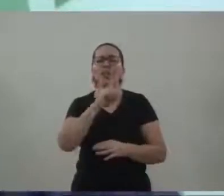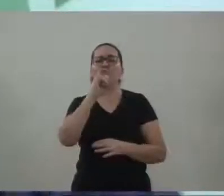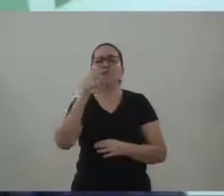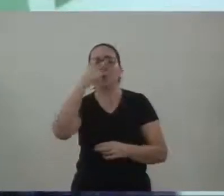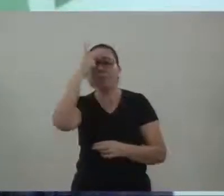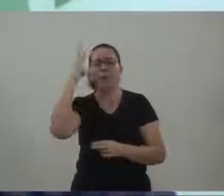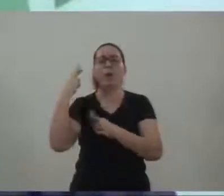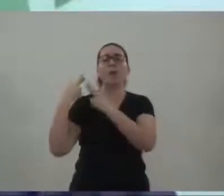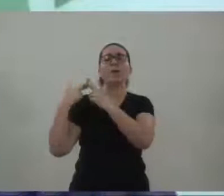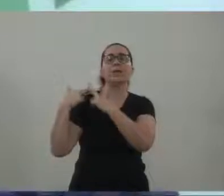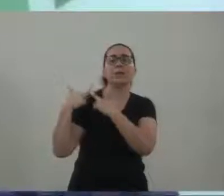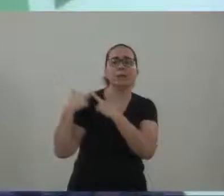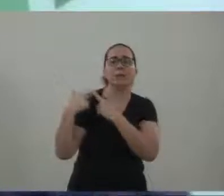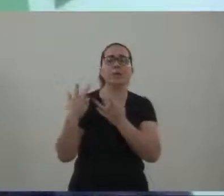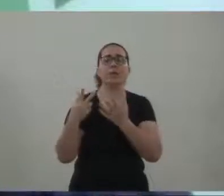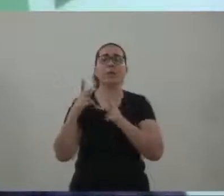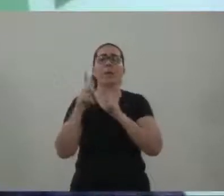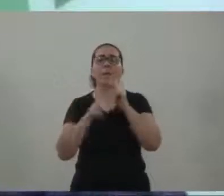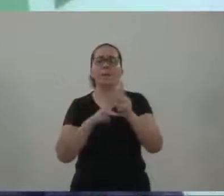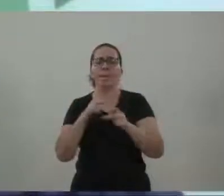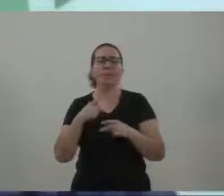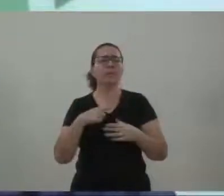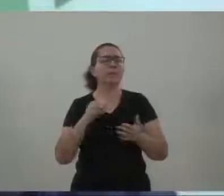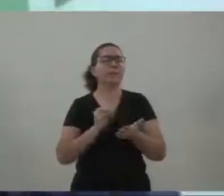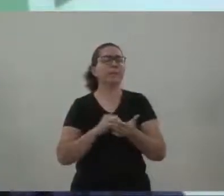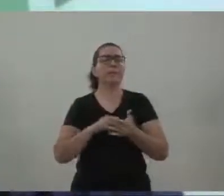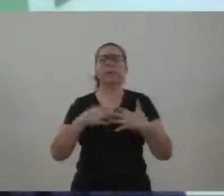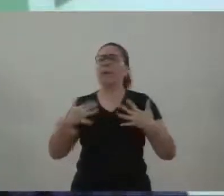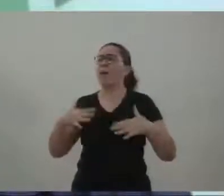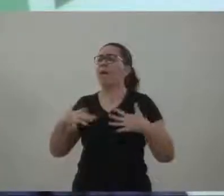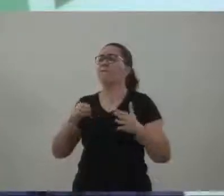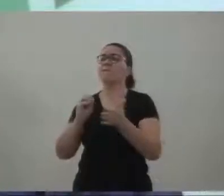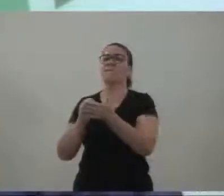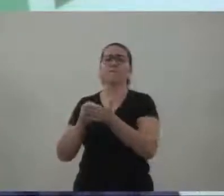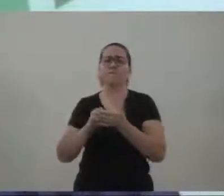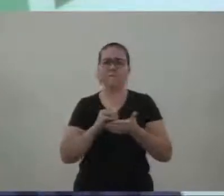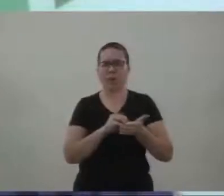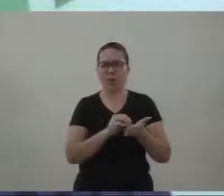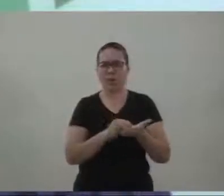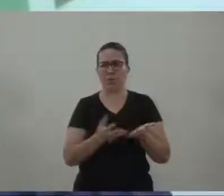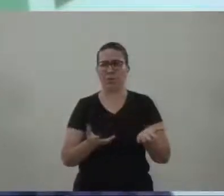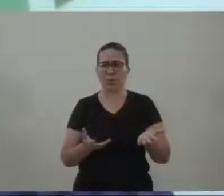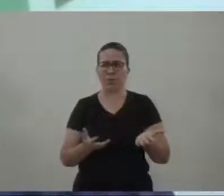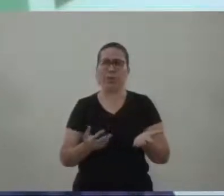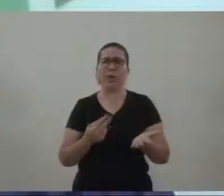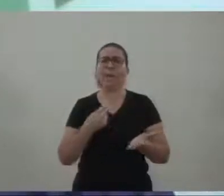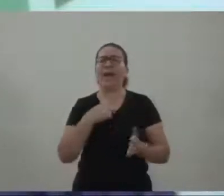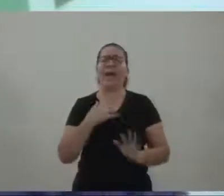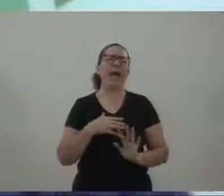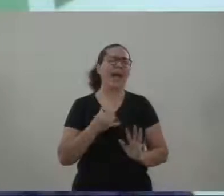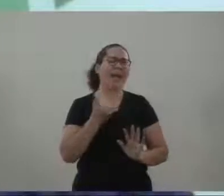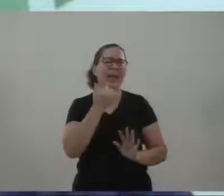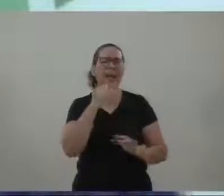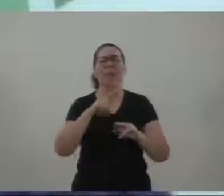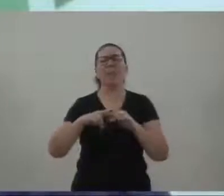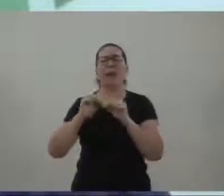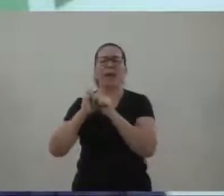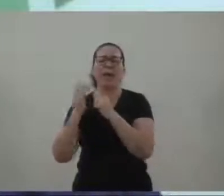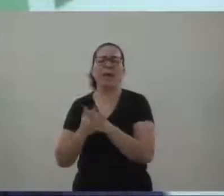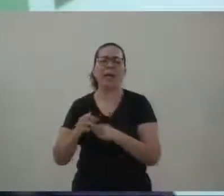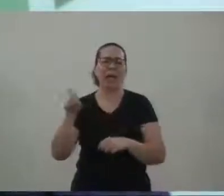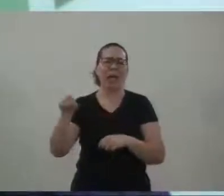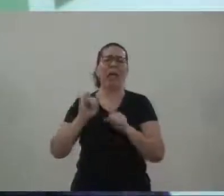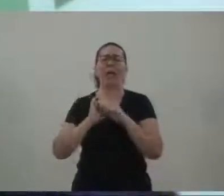responsável, porque a população ela se sente carente dessa necessidade. Não pode a gente, tudo agora é desculpa. É a pandemia, não